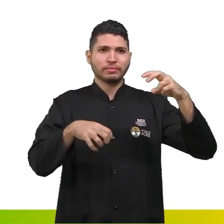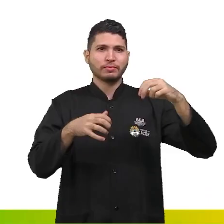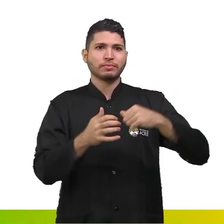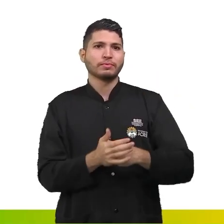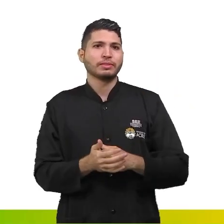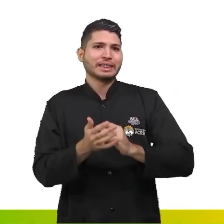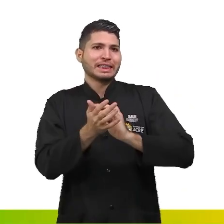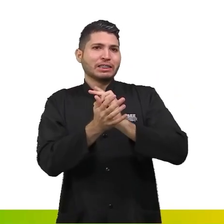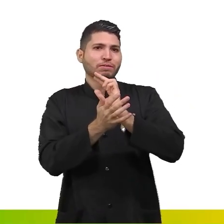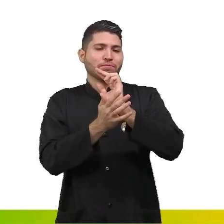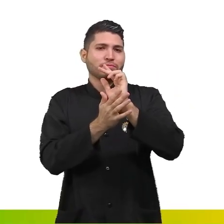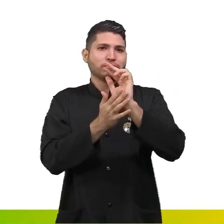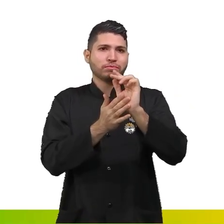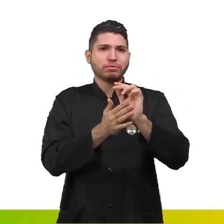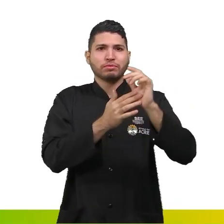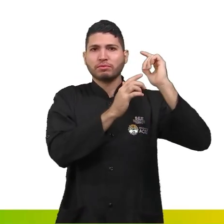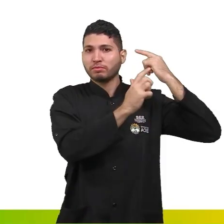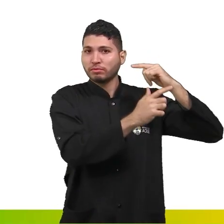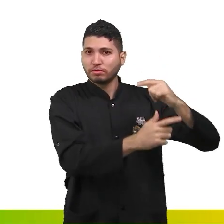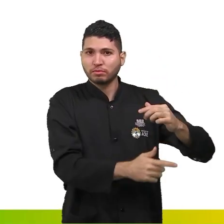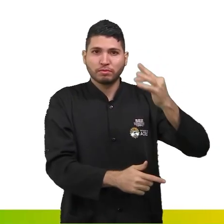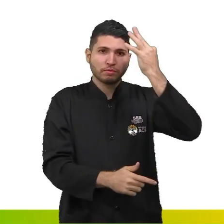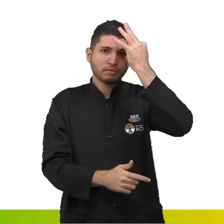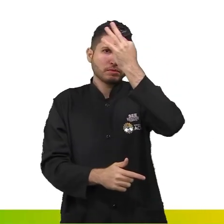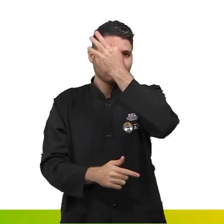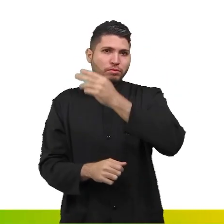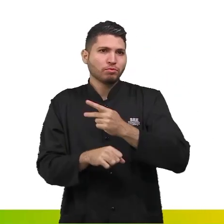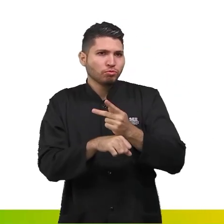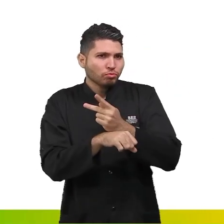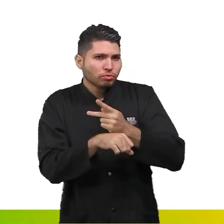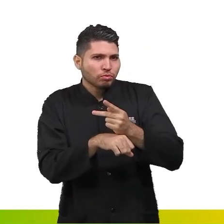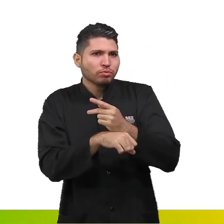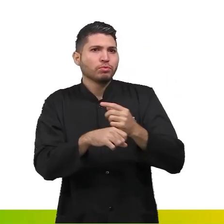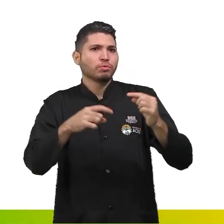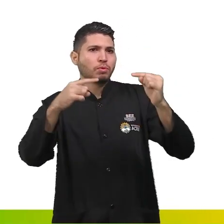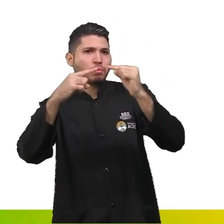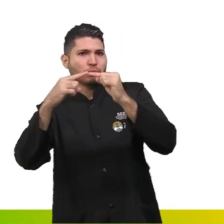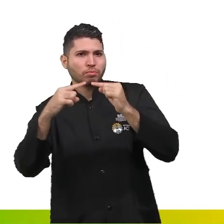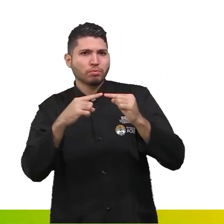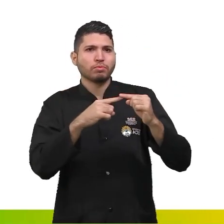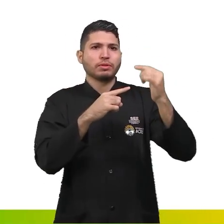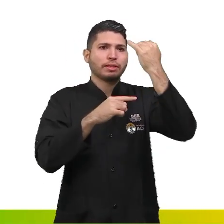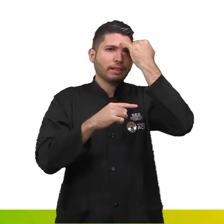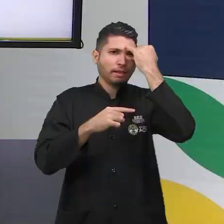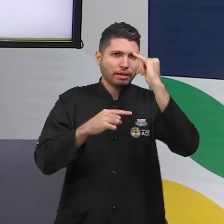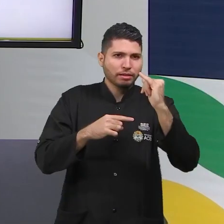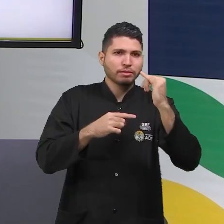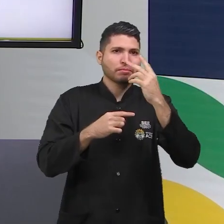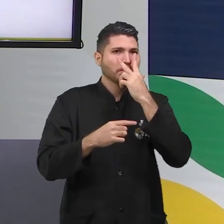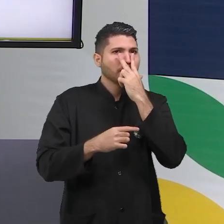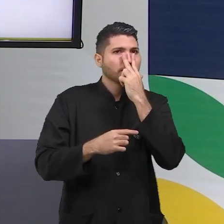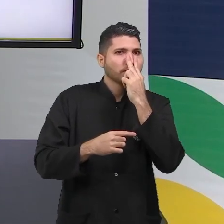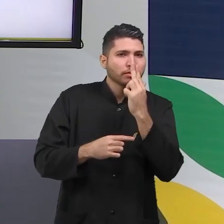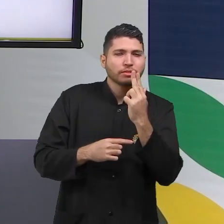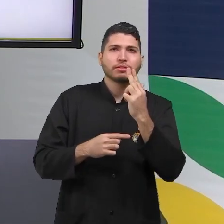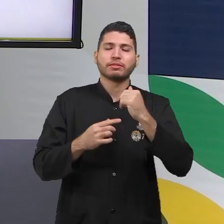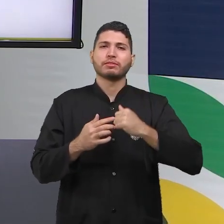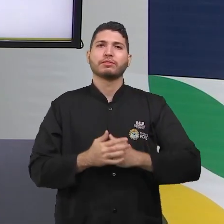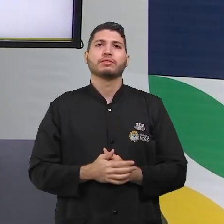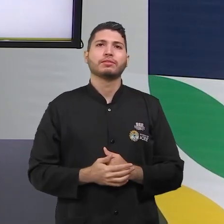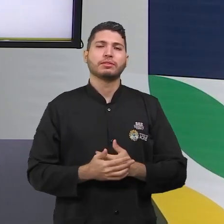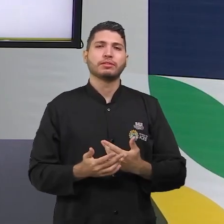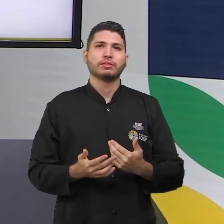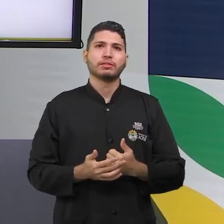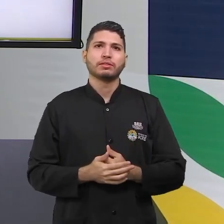filosóficas, buscando pontos em comum e aprendendo com as diferenças. Então, quando a gente se dirige a uma